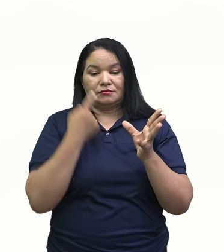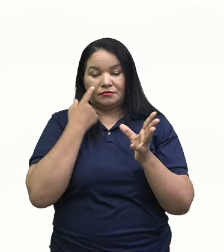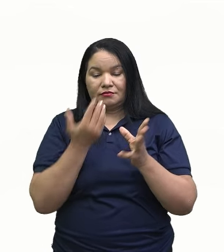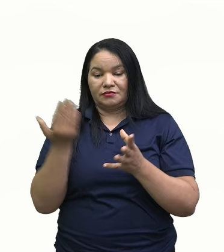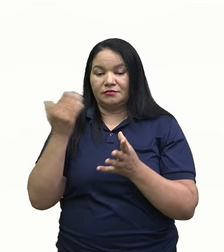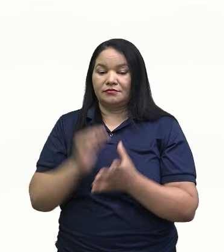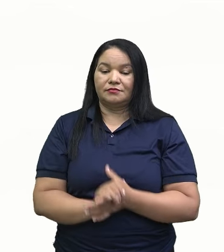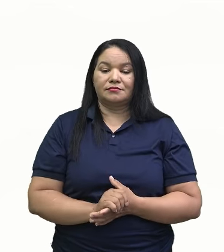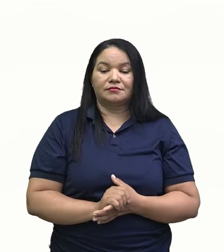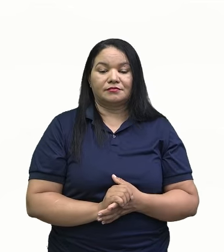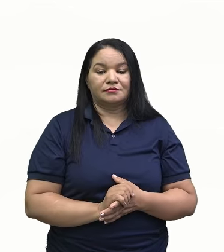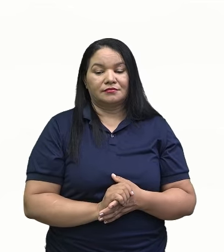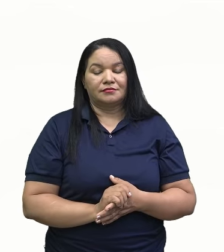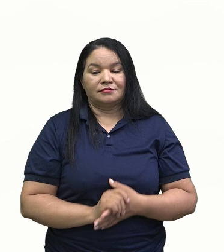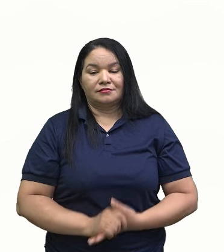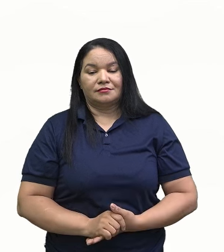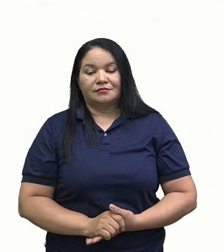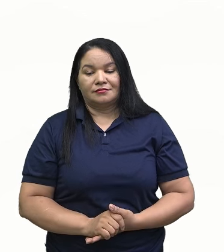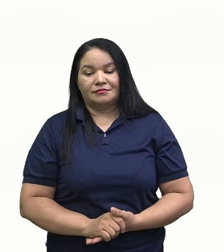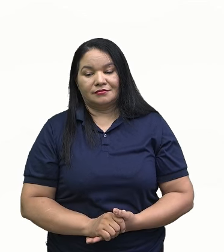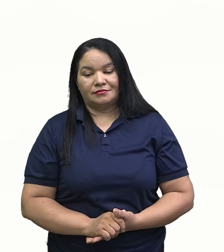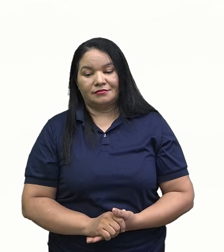Guaíba.